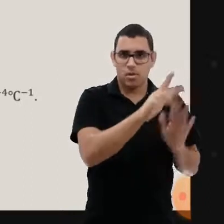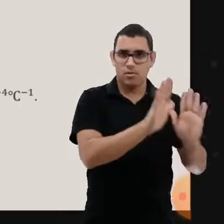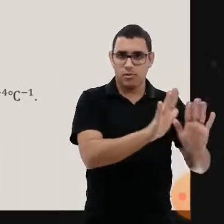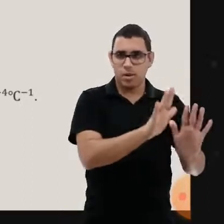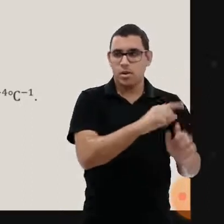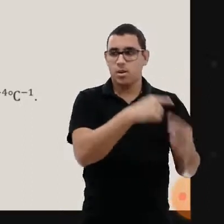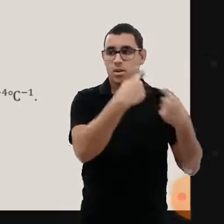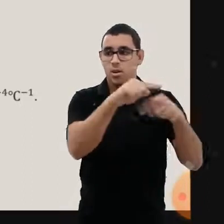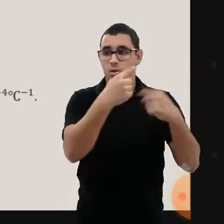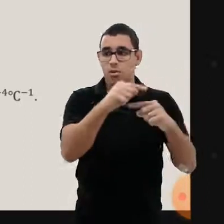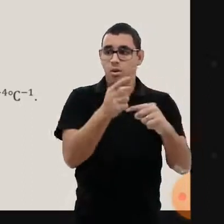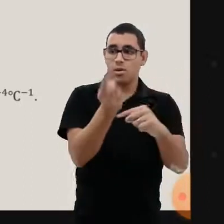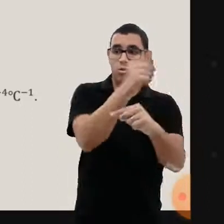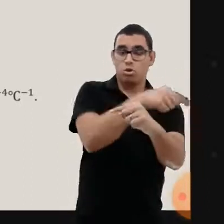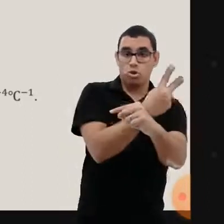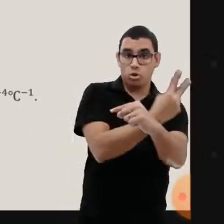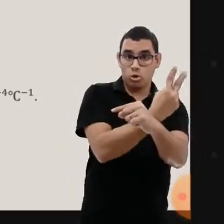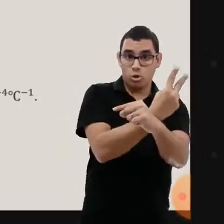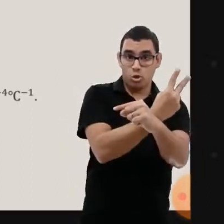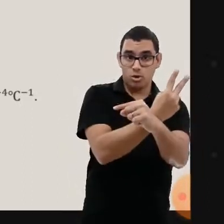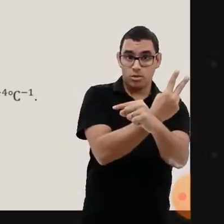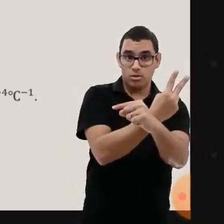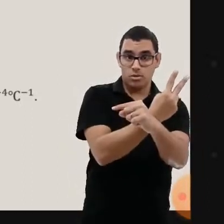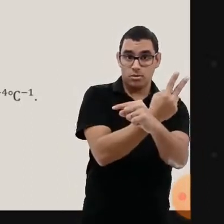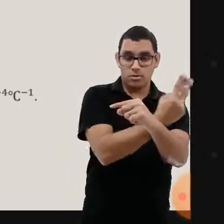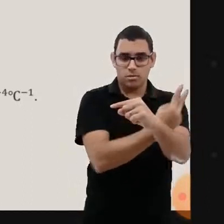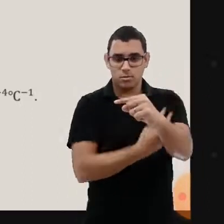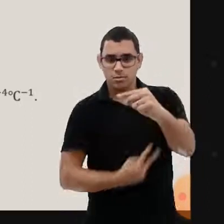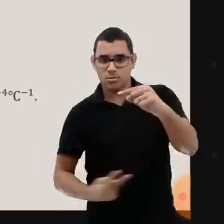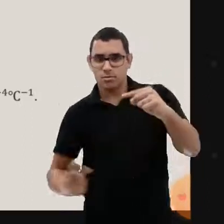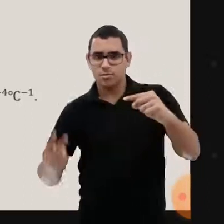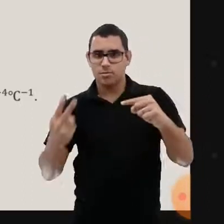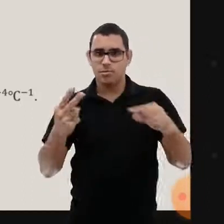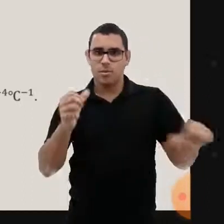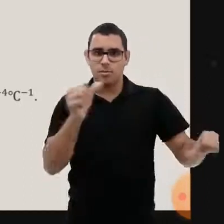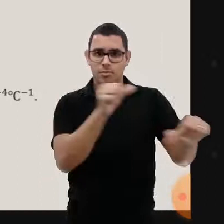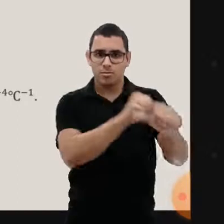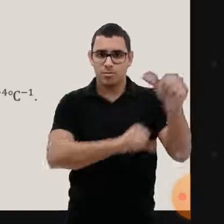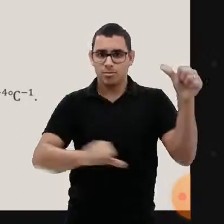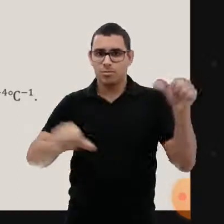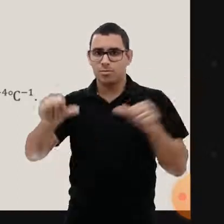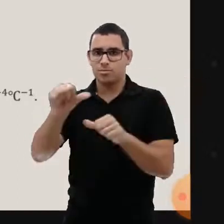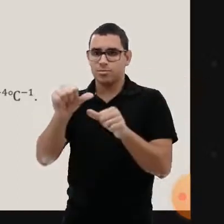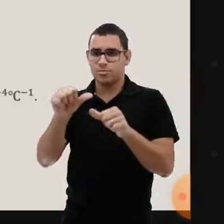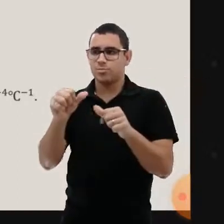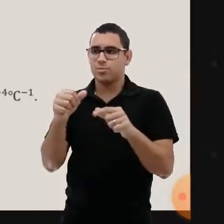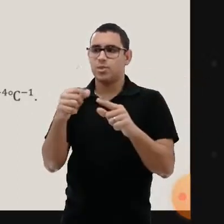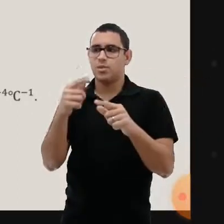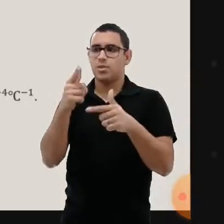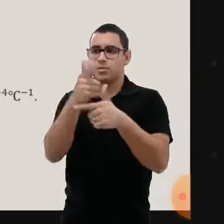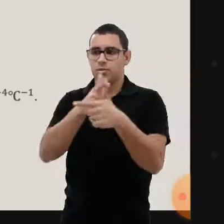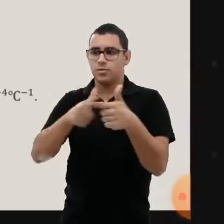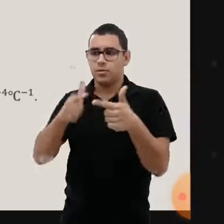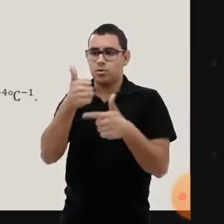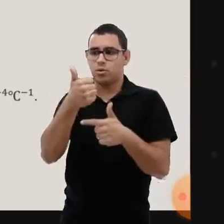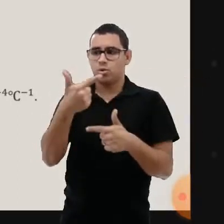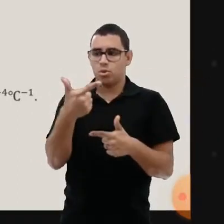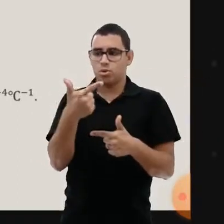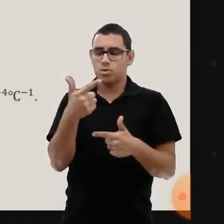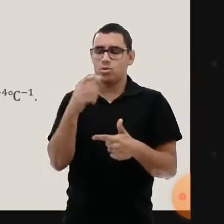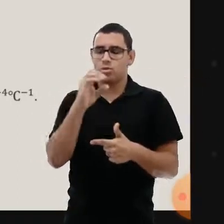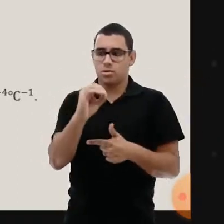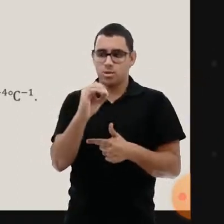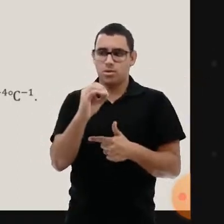vai passar dividindo 2. Então, 2 dividido por 12.000 equivale